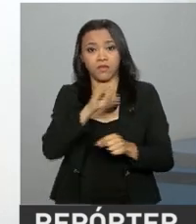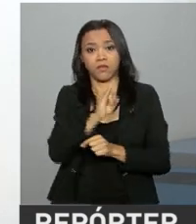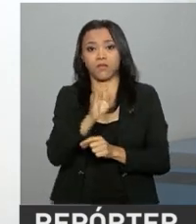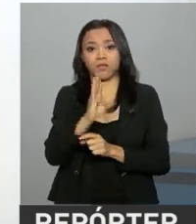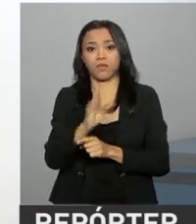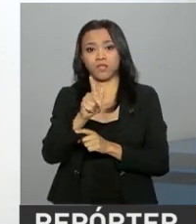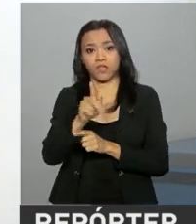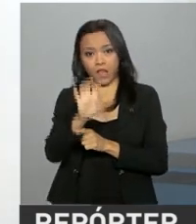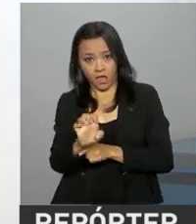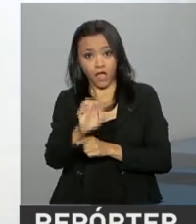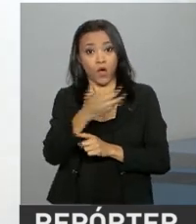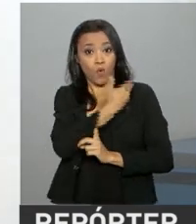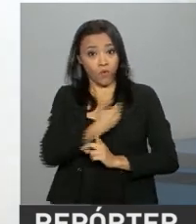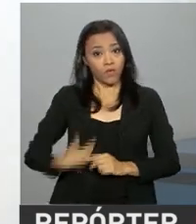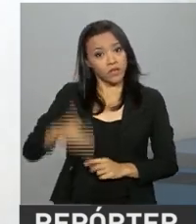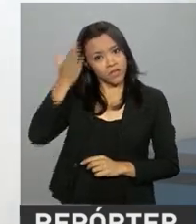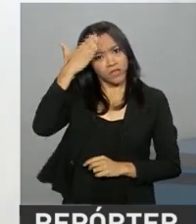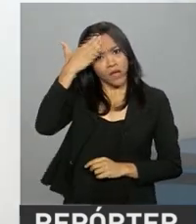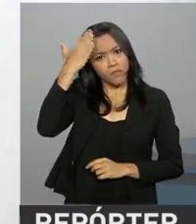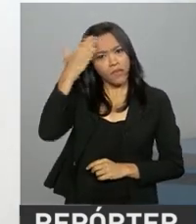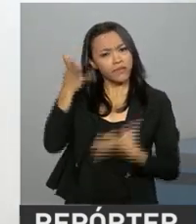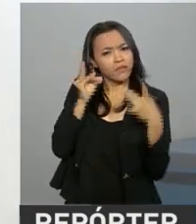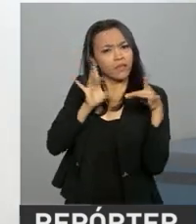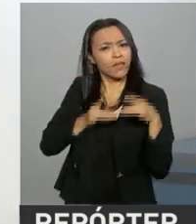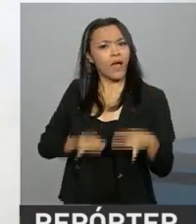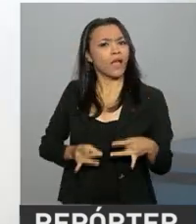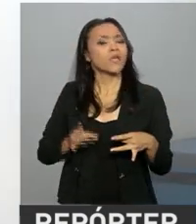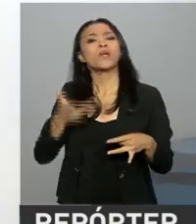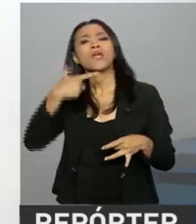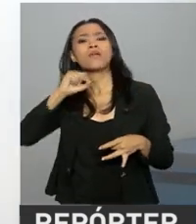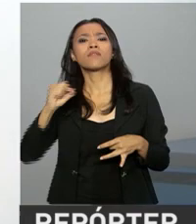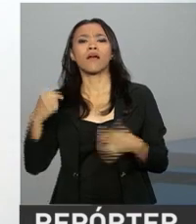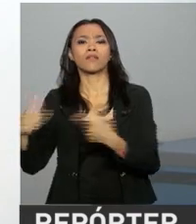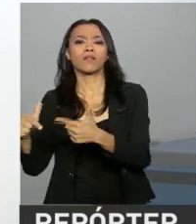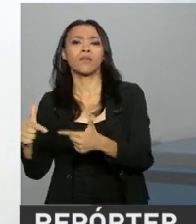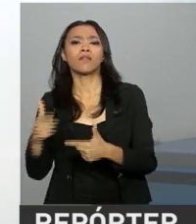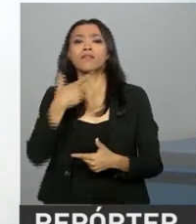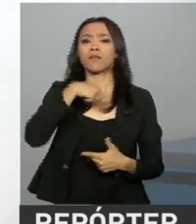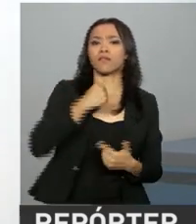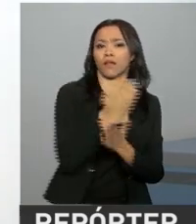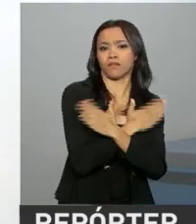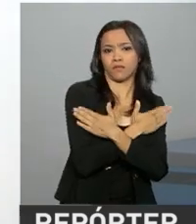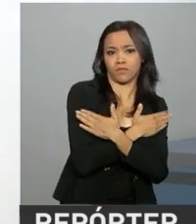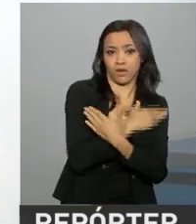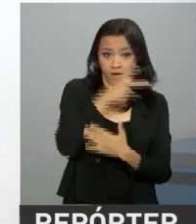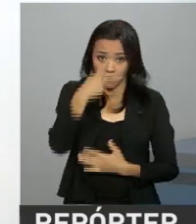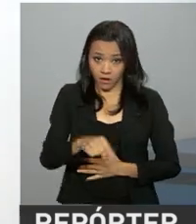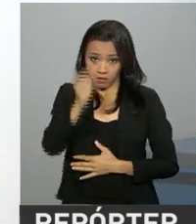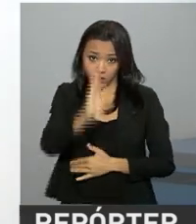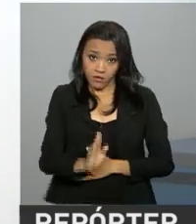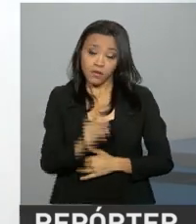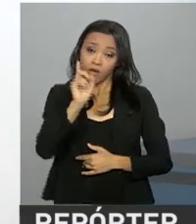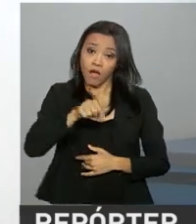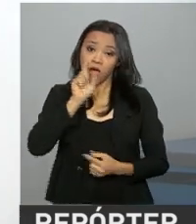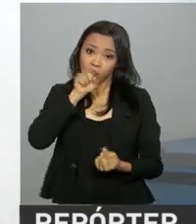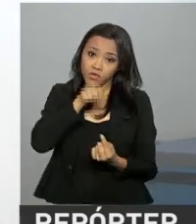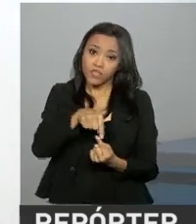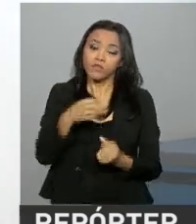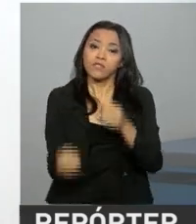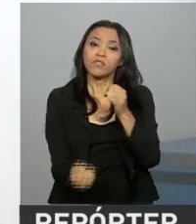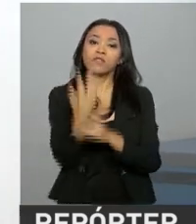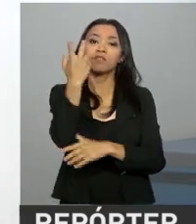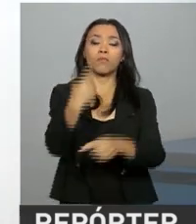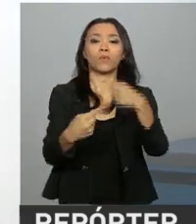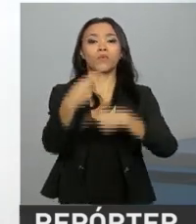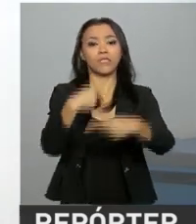conhecimento mais específico sobre Desocupados e subocupados no país a ideia é desenvolver políticas públicas